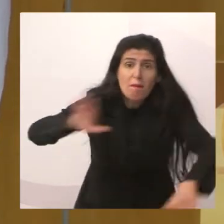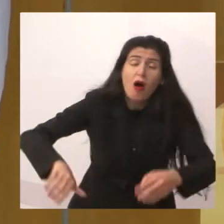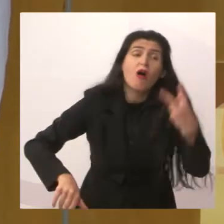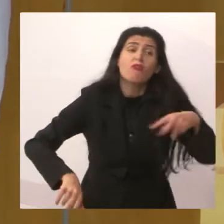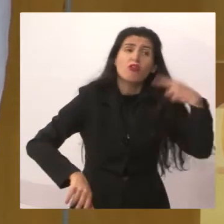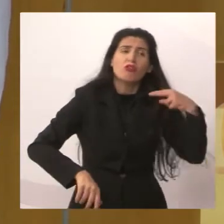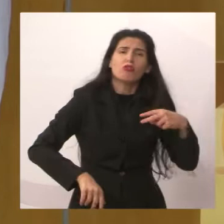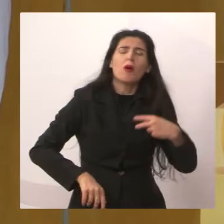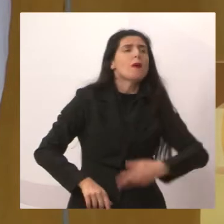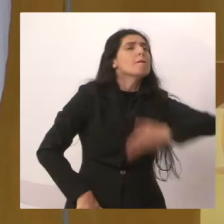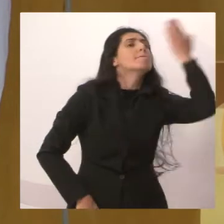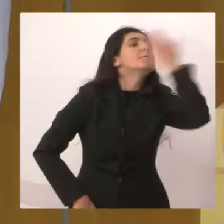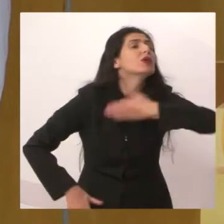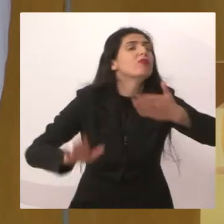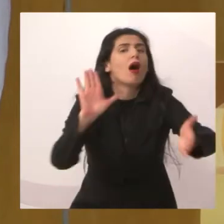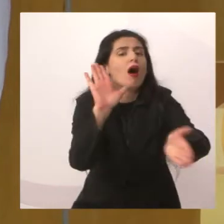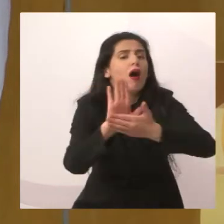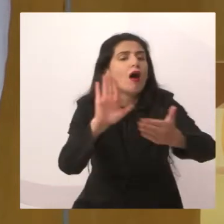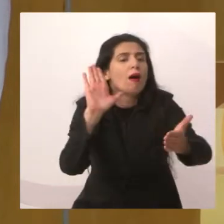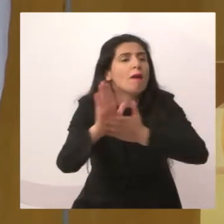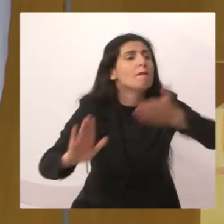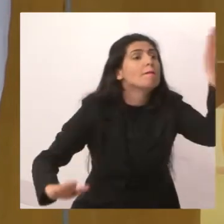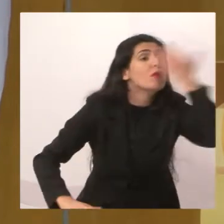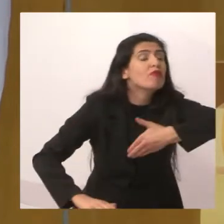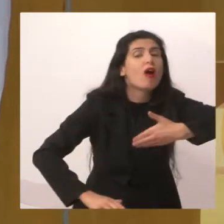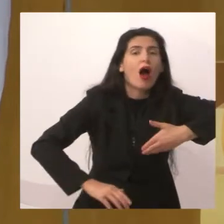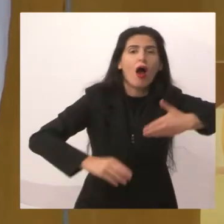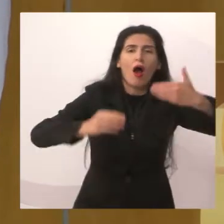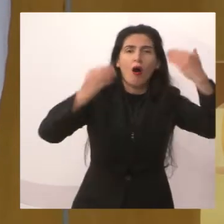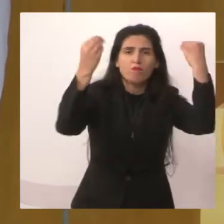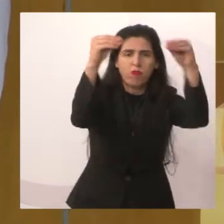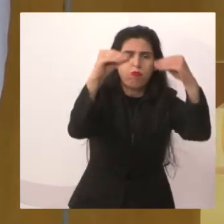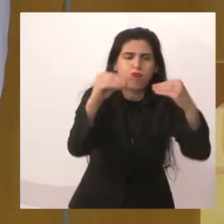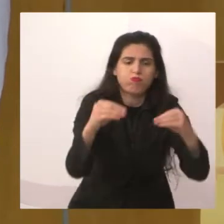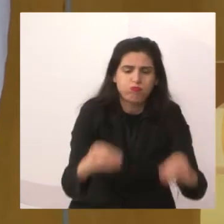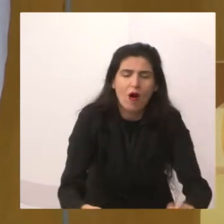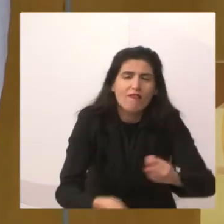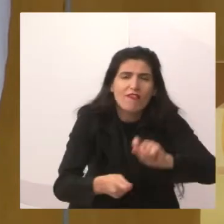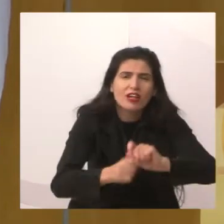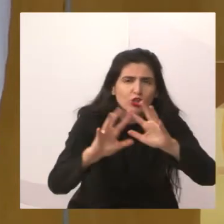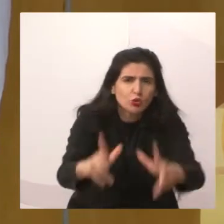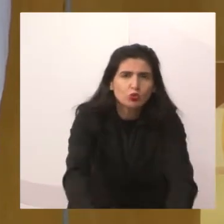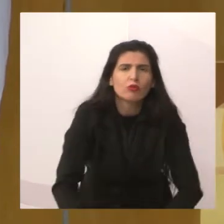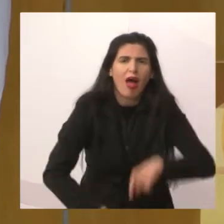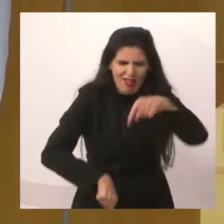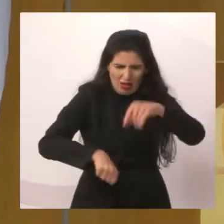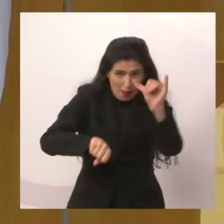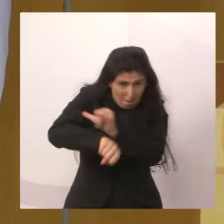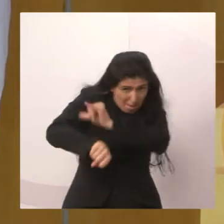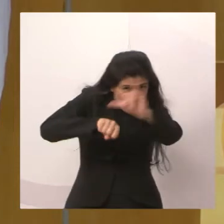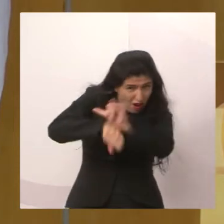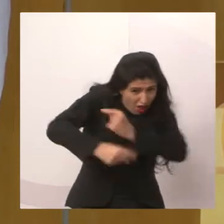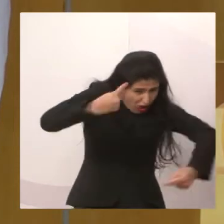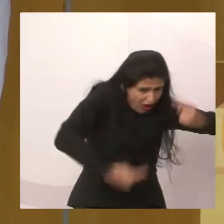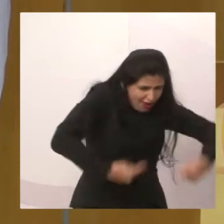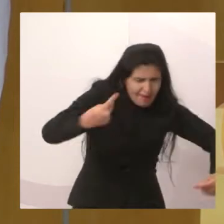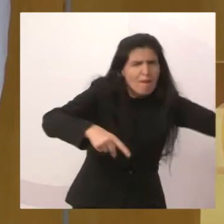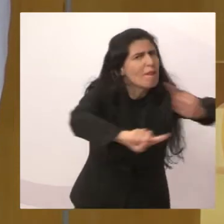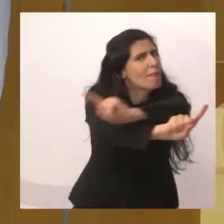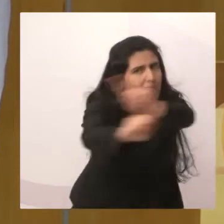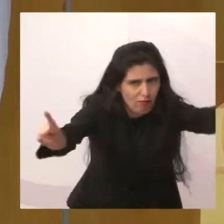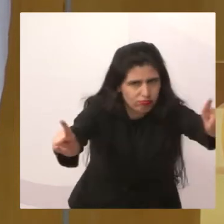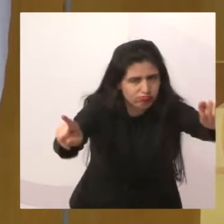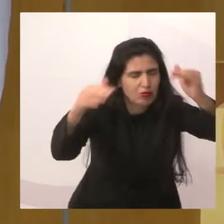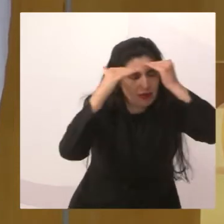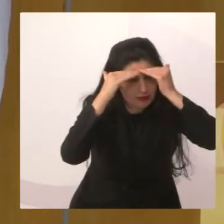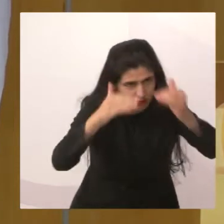sua prestação de contas, para que não aconteça isso. Mas não foi manobra política, nós estamos aqui para poética. E votar nas contas